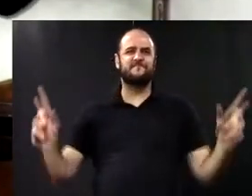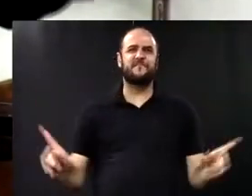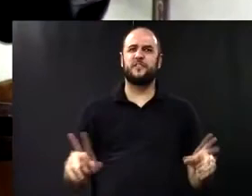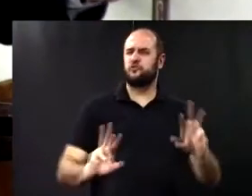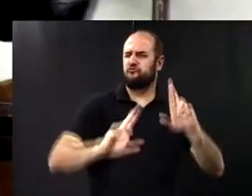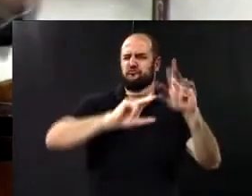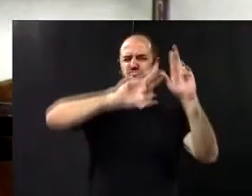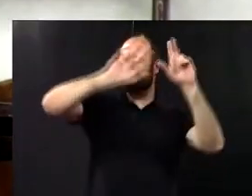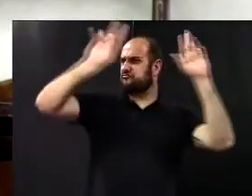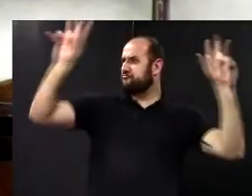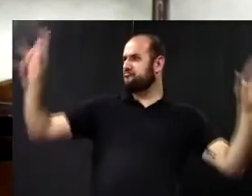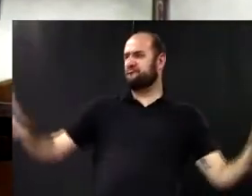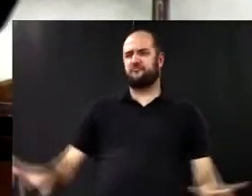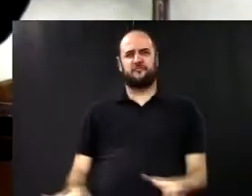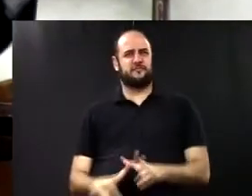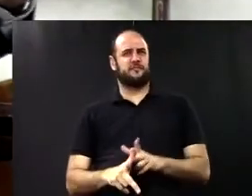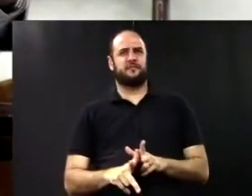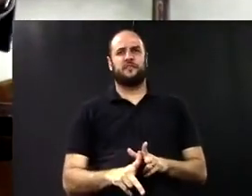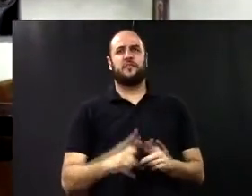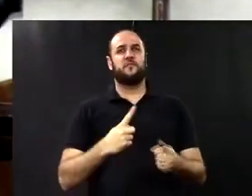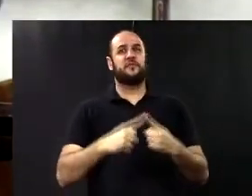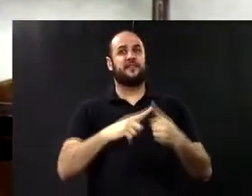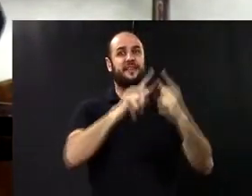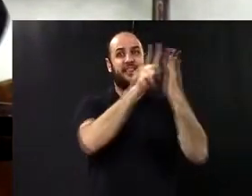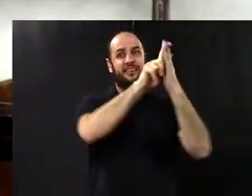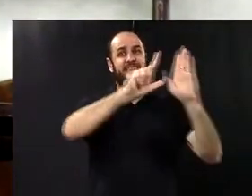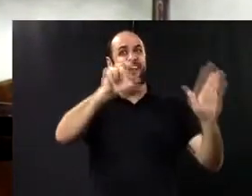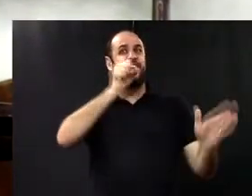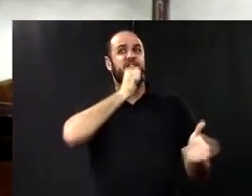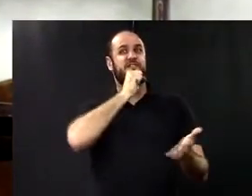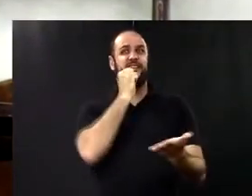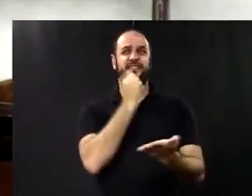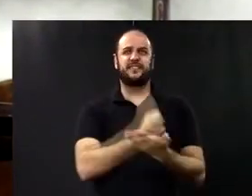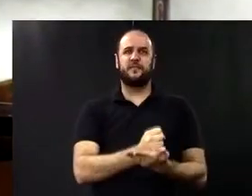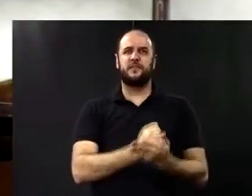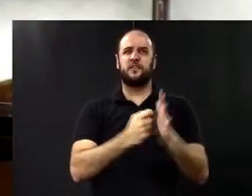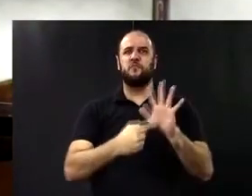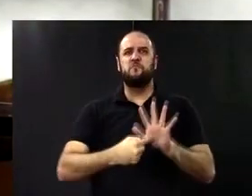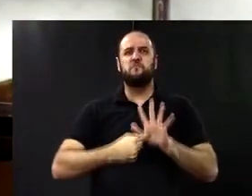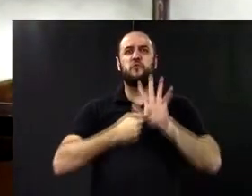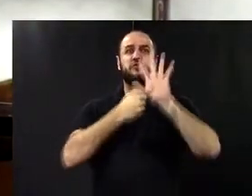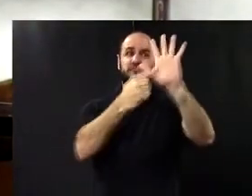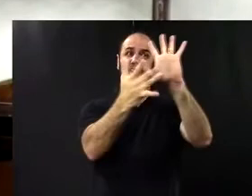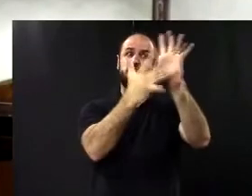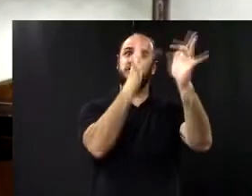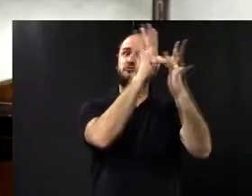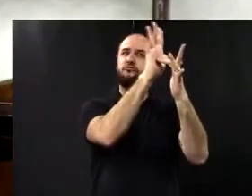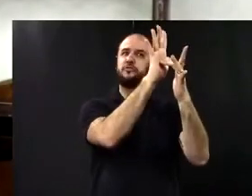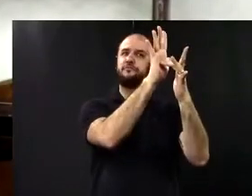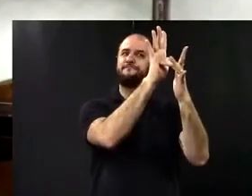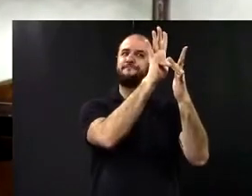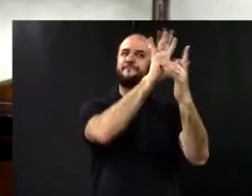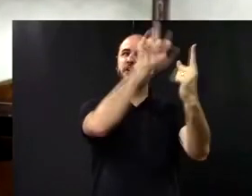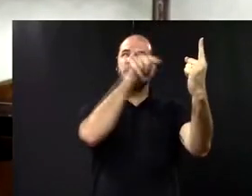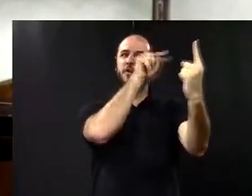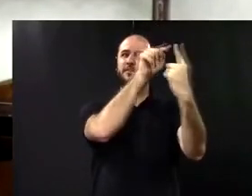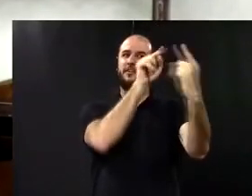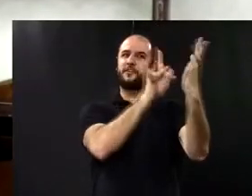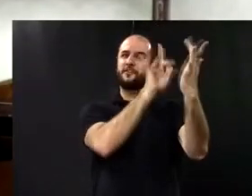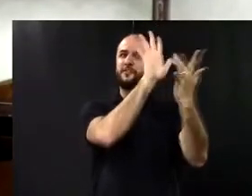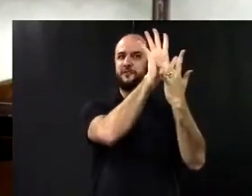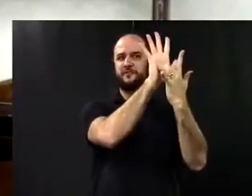que era a lei, pois a lei e o Antigo Testamento apontavam para Cristo. Cristo agora é